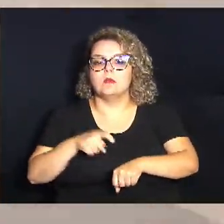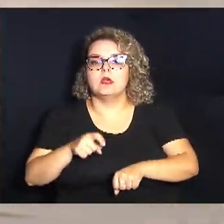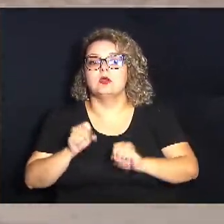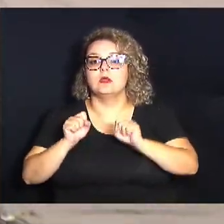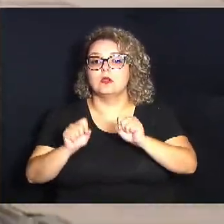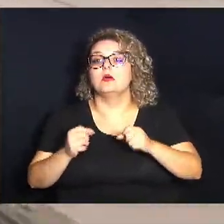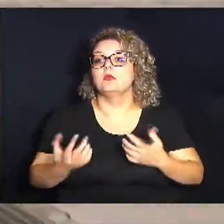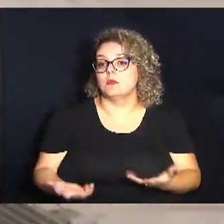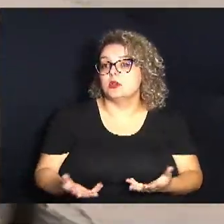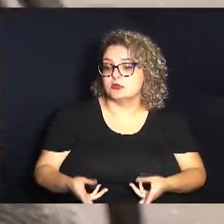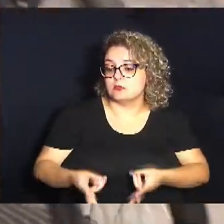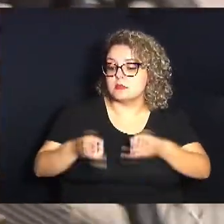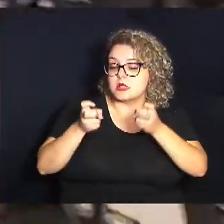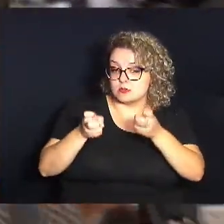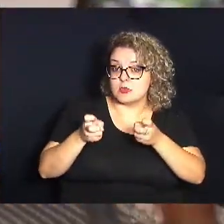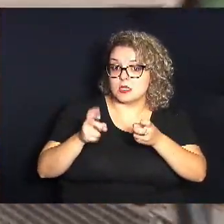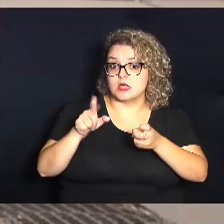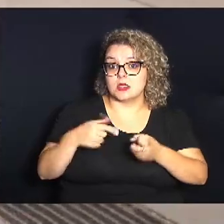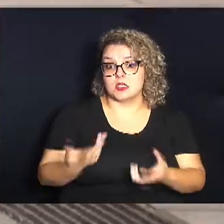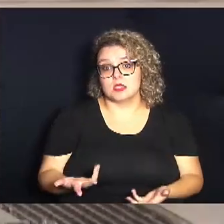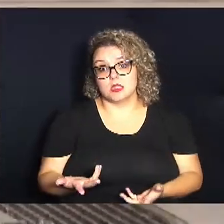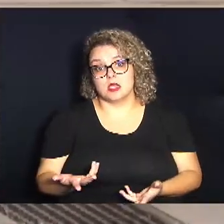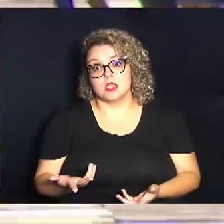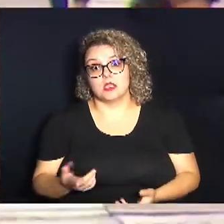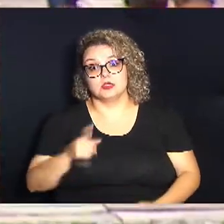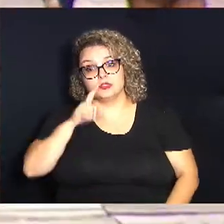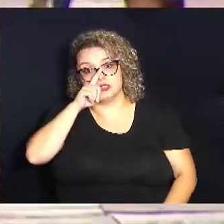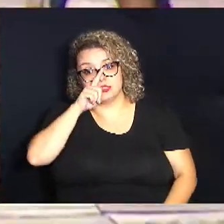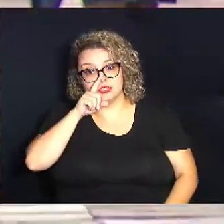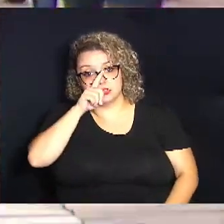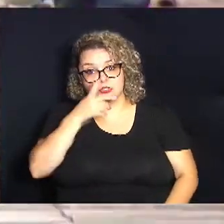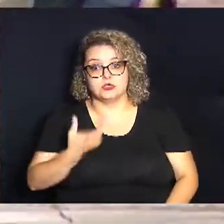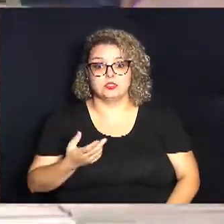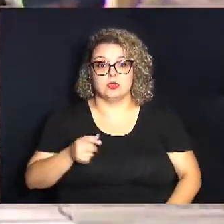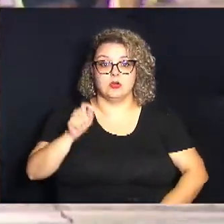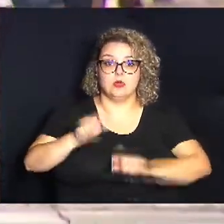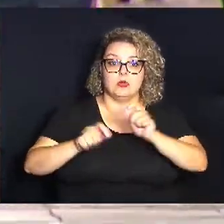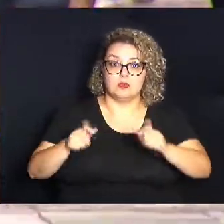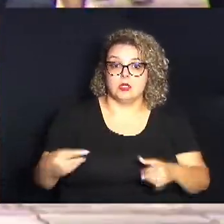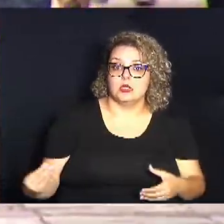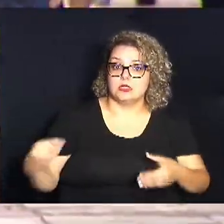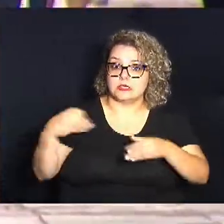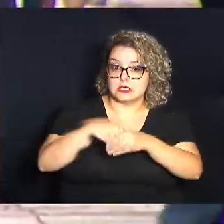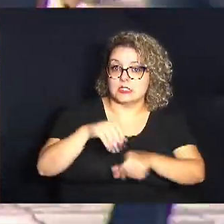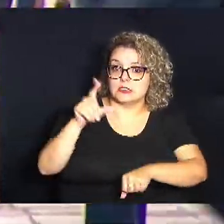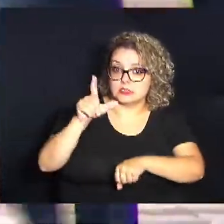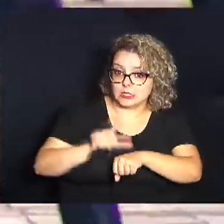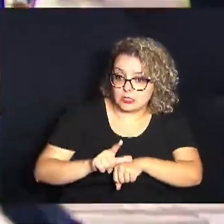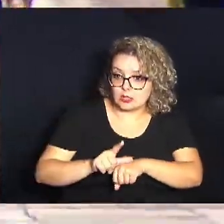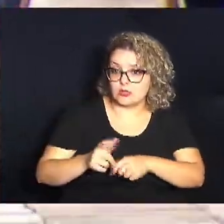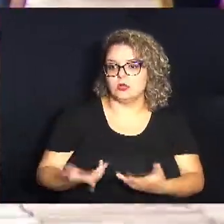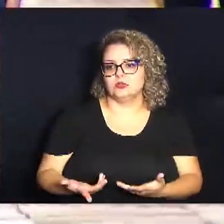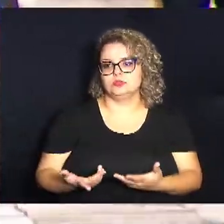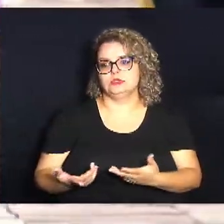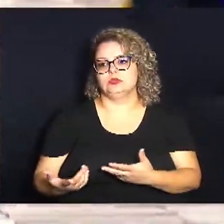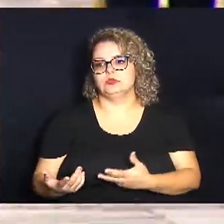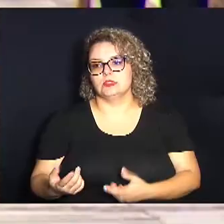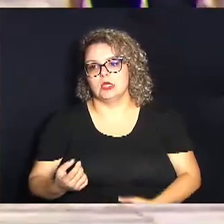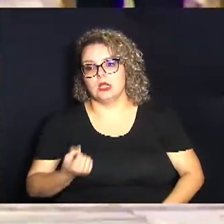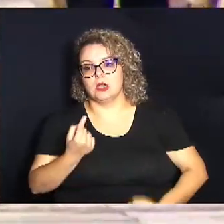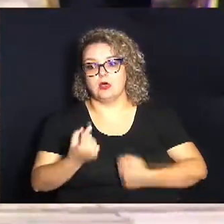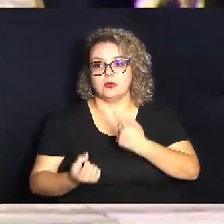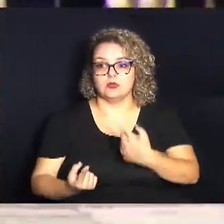aí identificar, que sejam situações de risco, ou de alguém que adentre a loja e que levante algum tipo